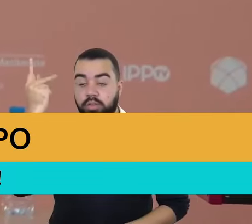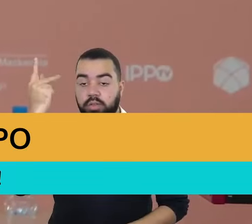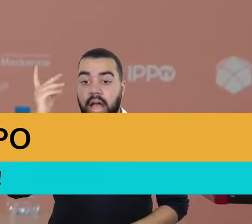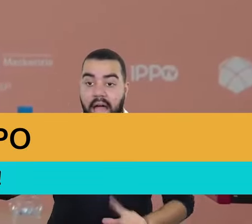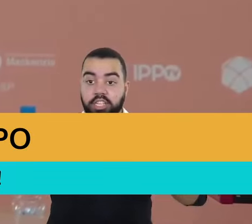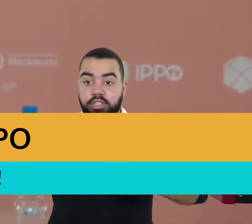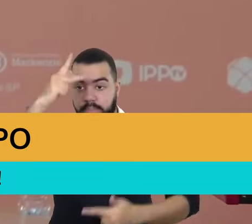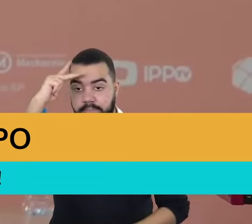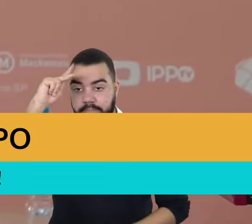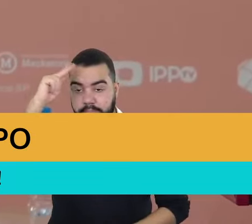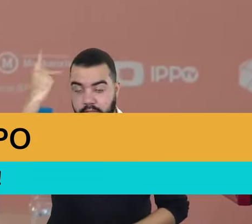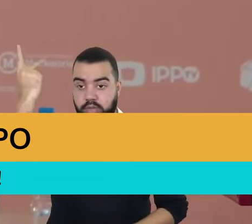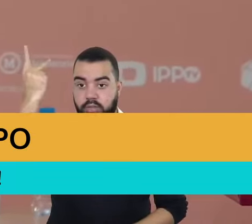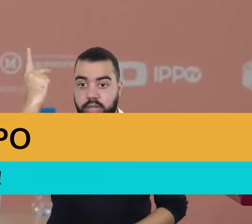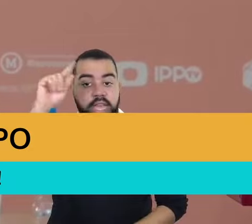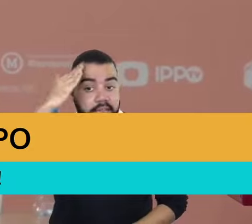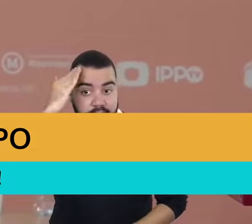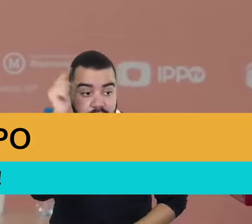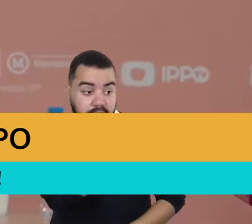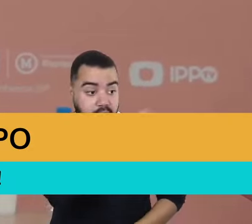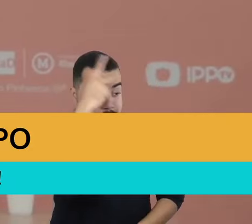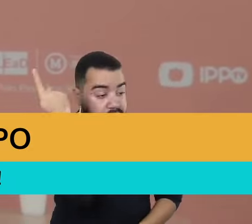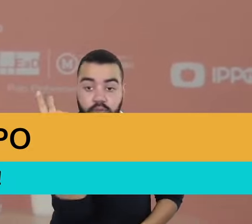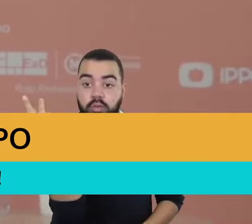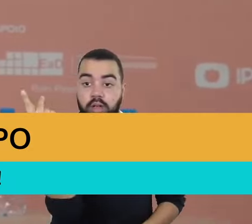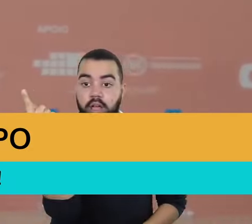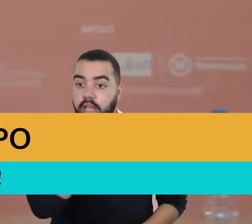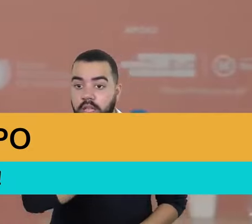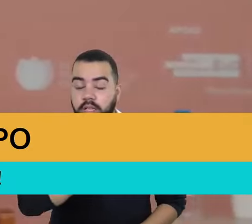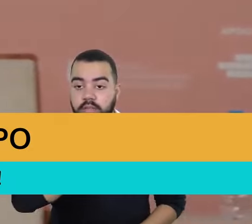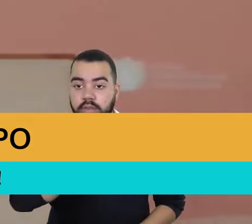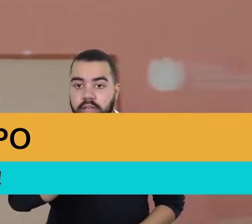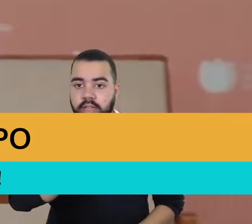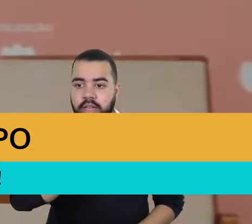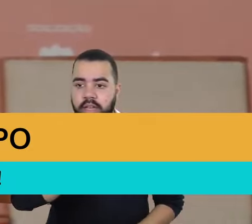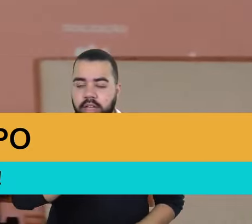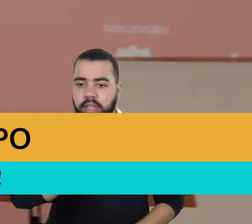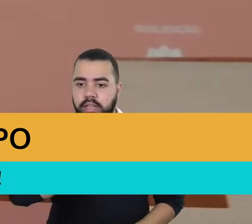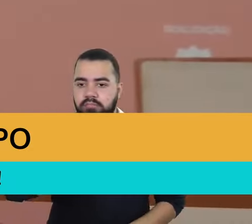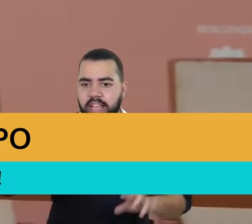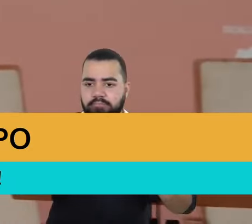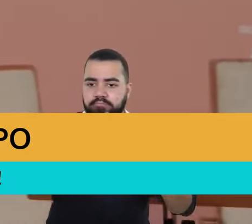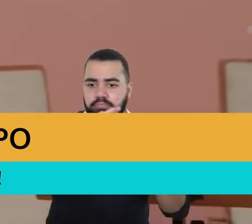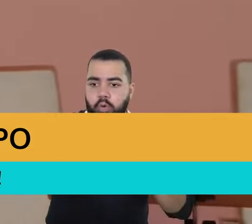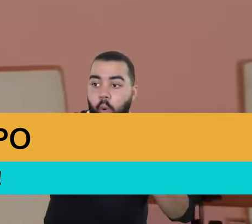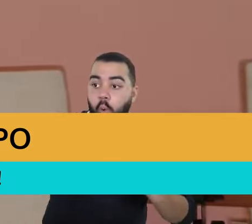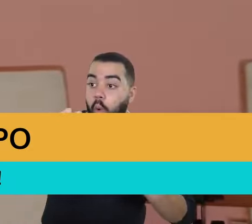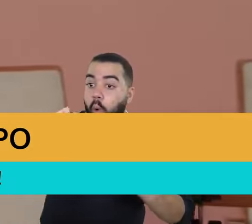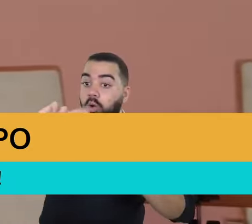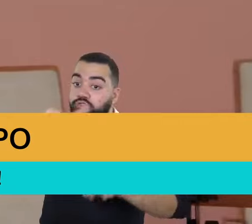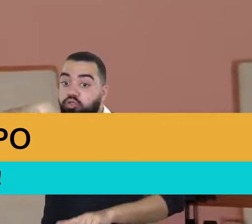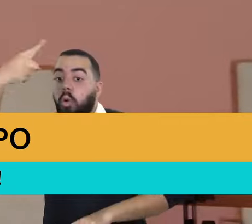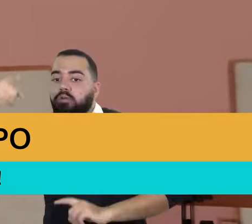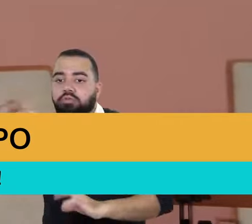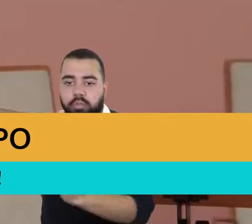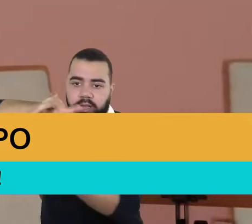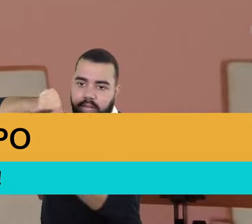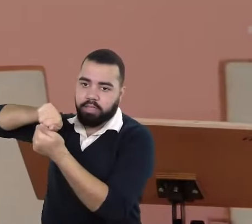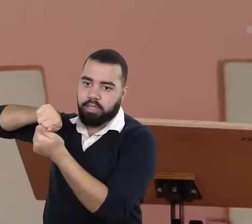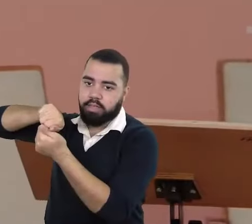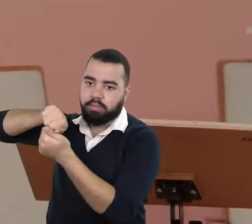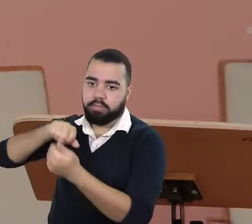Não tratar a pessoa como um alienígena. Quando eu era adolescente, um dos meus apelidos era alienígena. Vocês acreditam? Eu